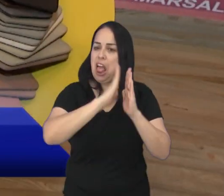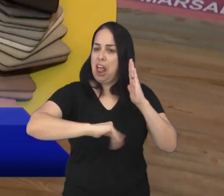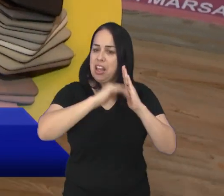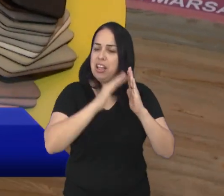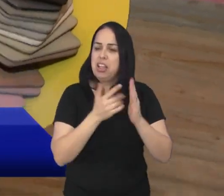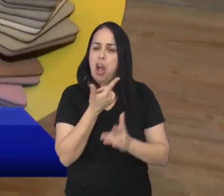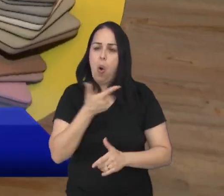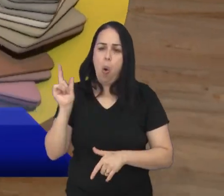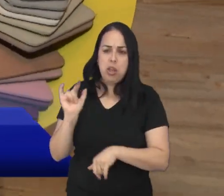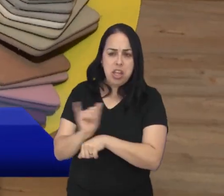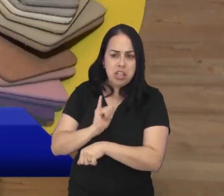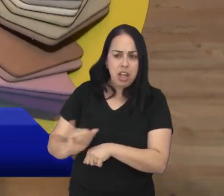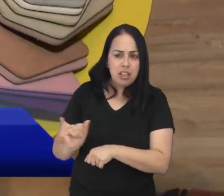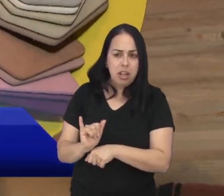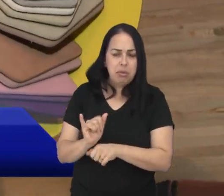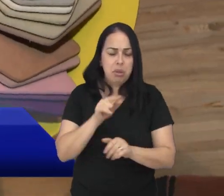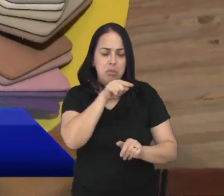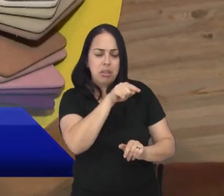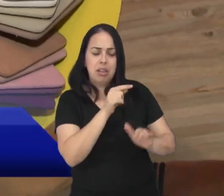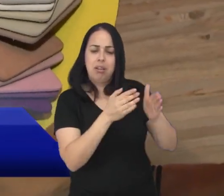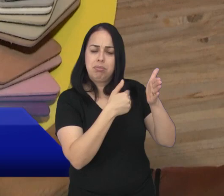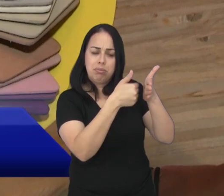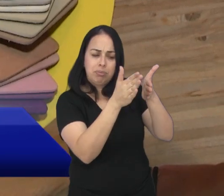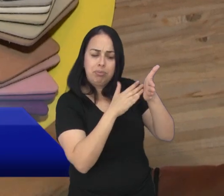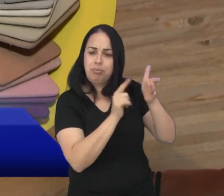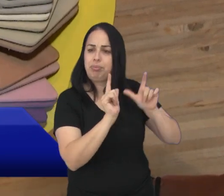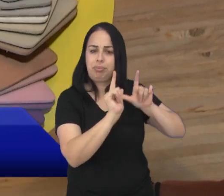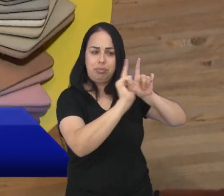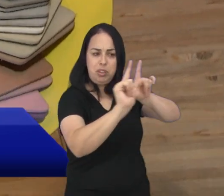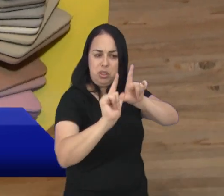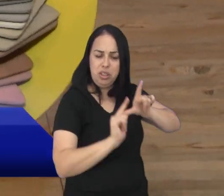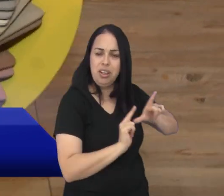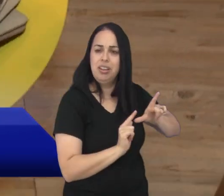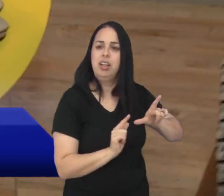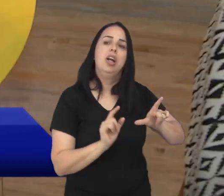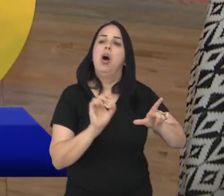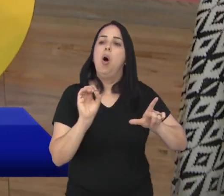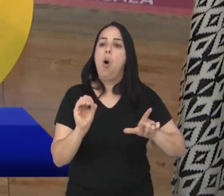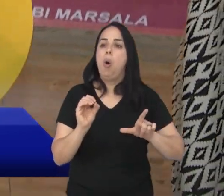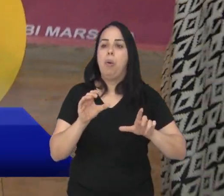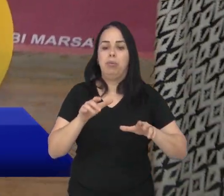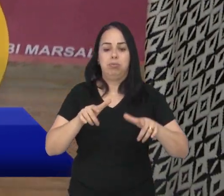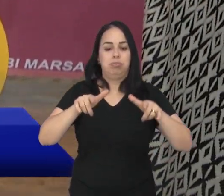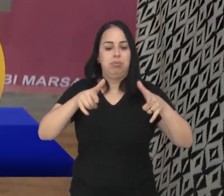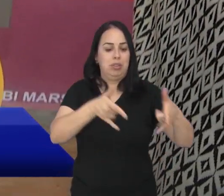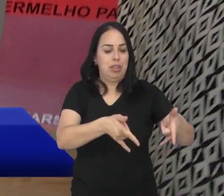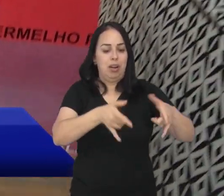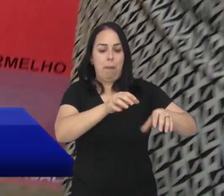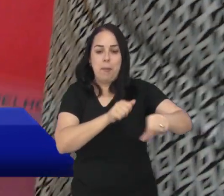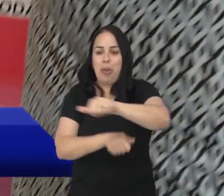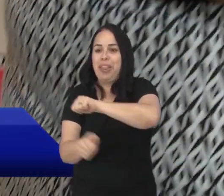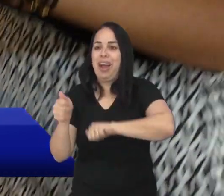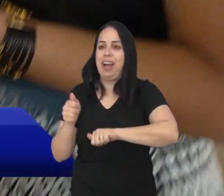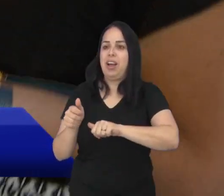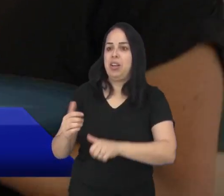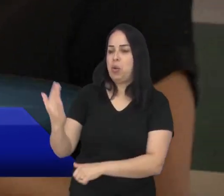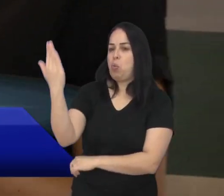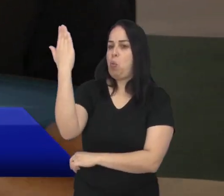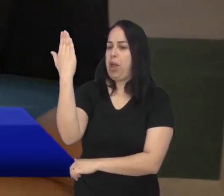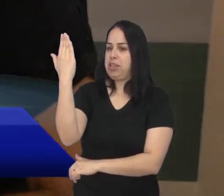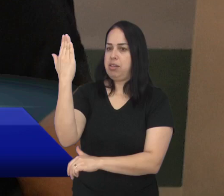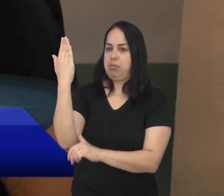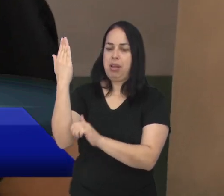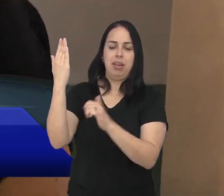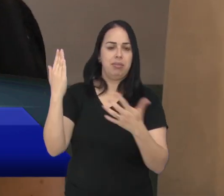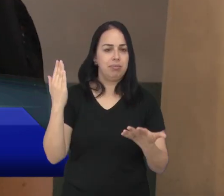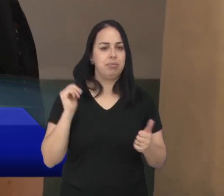queimado, da tinta, existem outras opções de revestimento? Tem alguma dica de tirar o móvel de lugar, colocar um espelho, por exemplo,